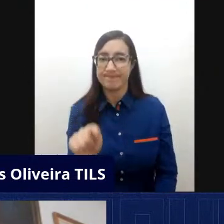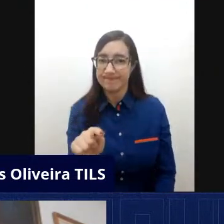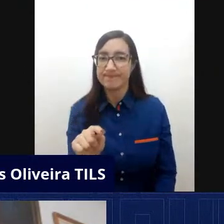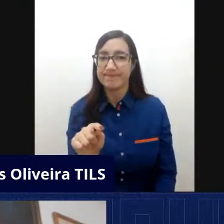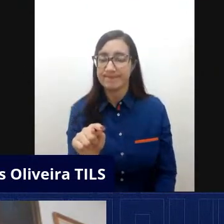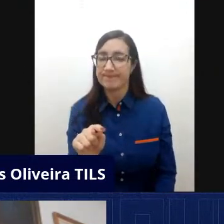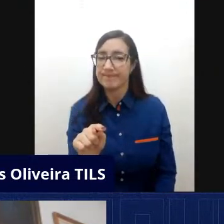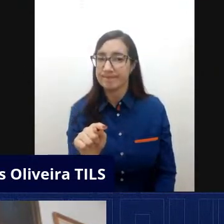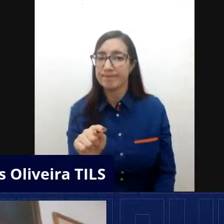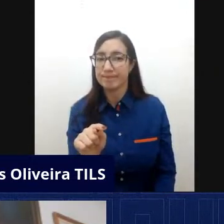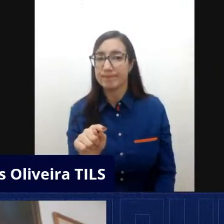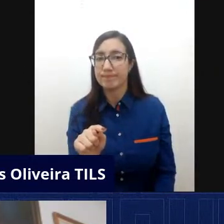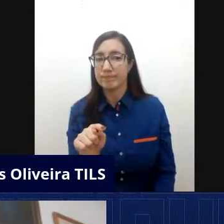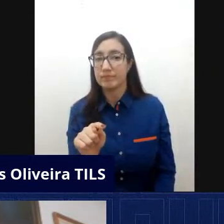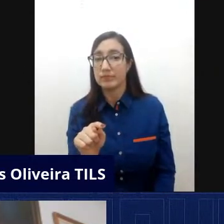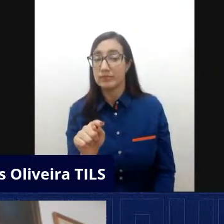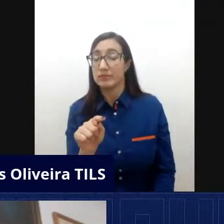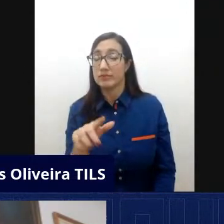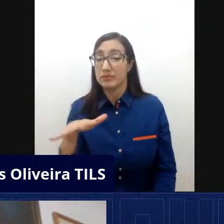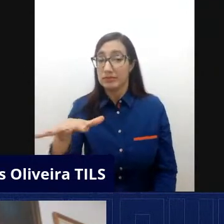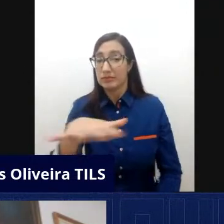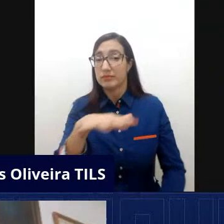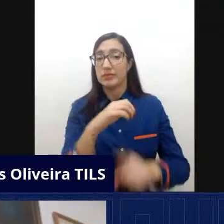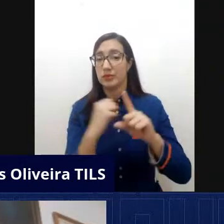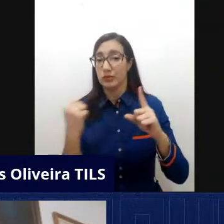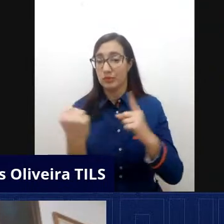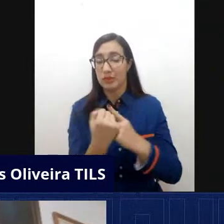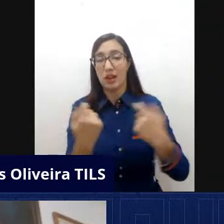dessa sociedade que a gente precisa romper.